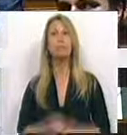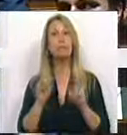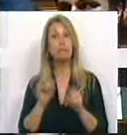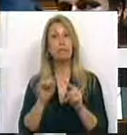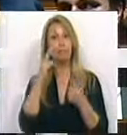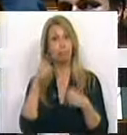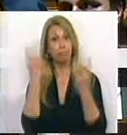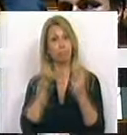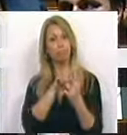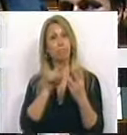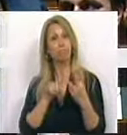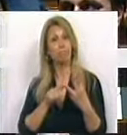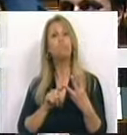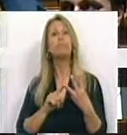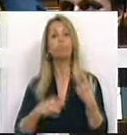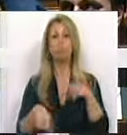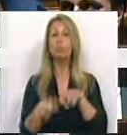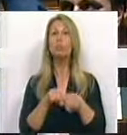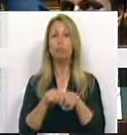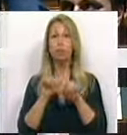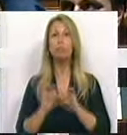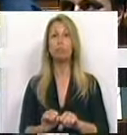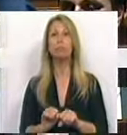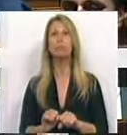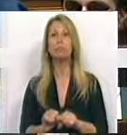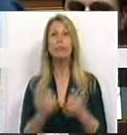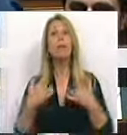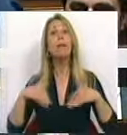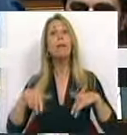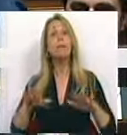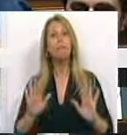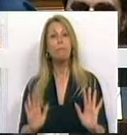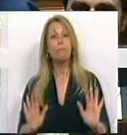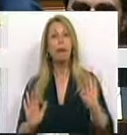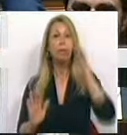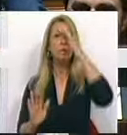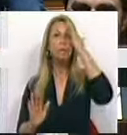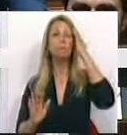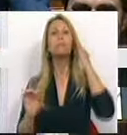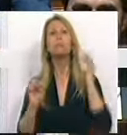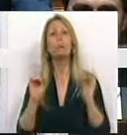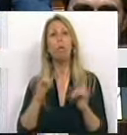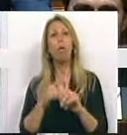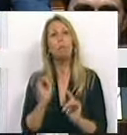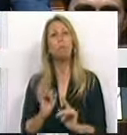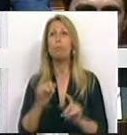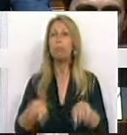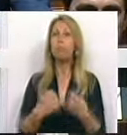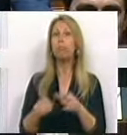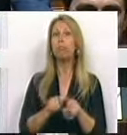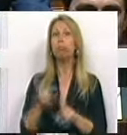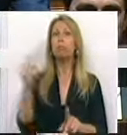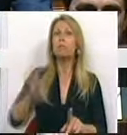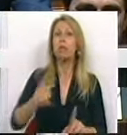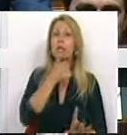Estes sinais são políticos, mas não foram decretados pelos partidos. Foram